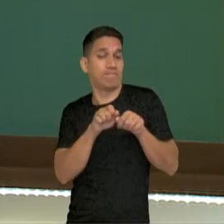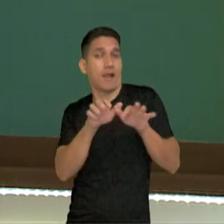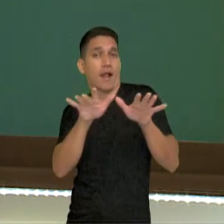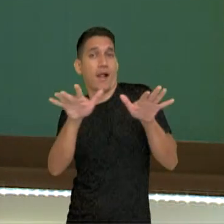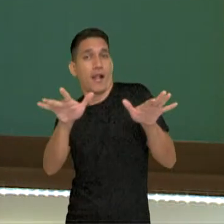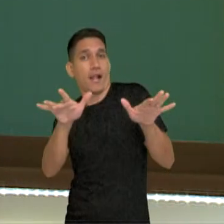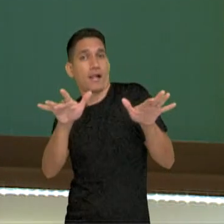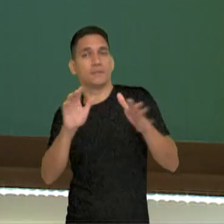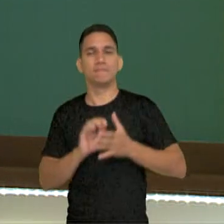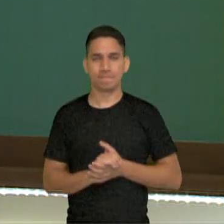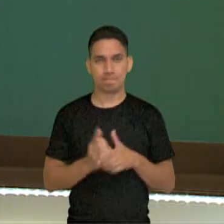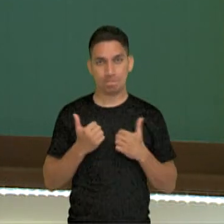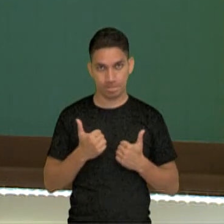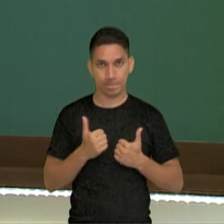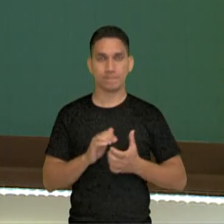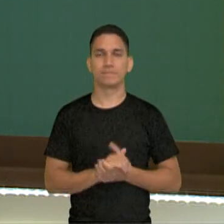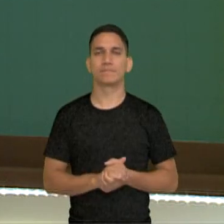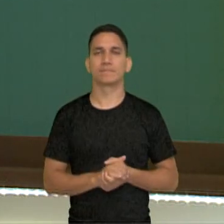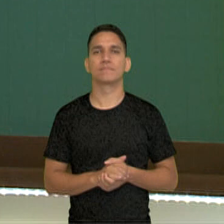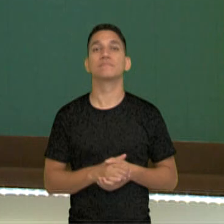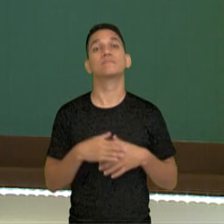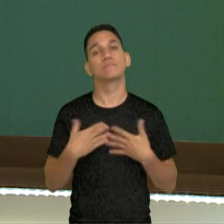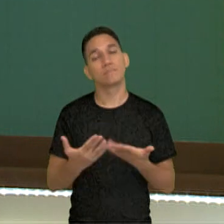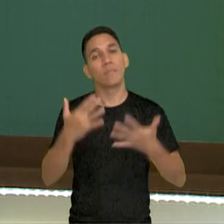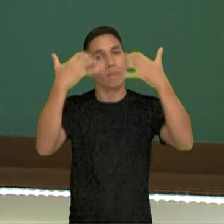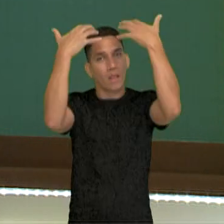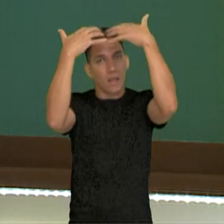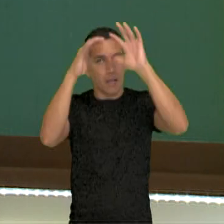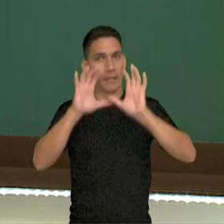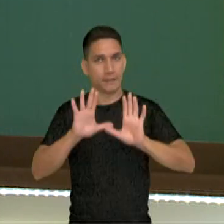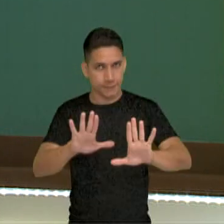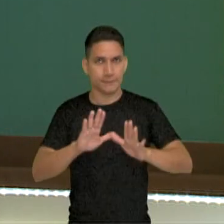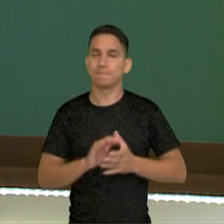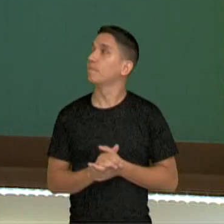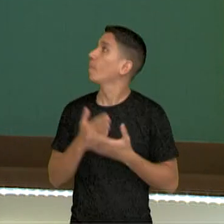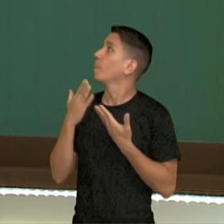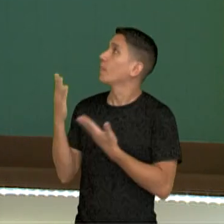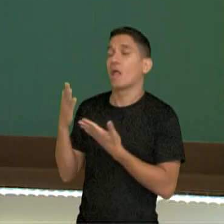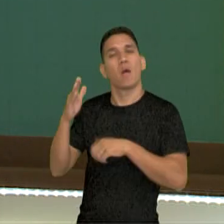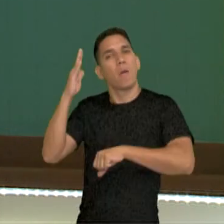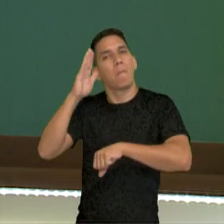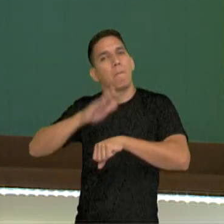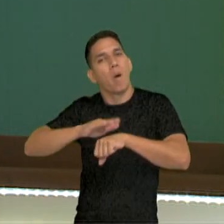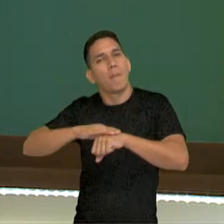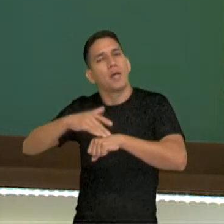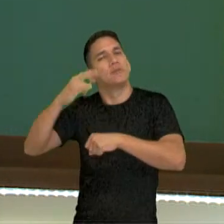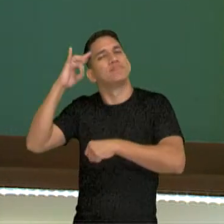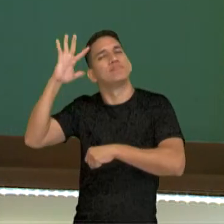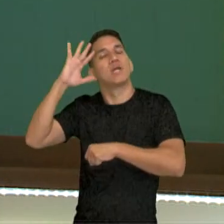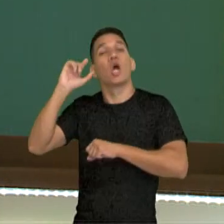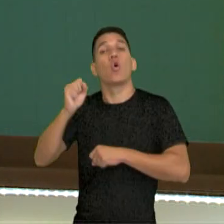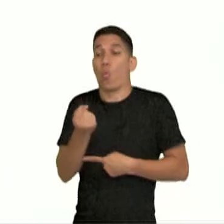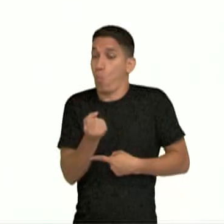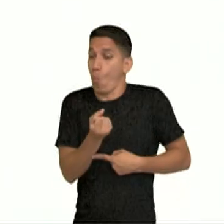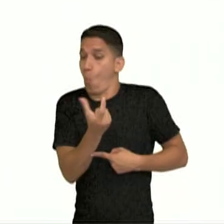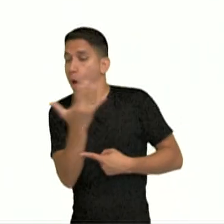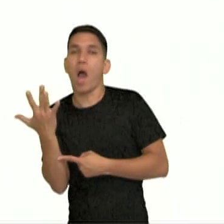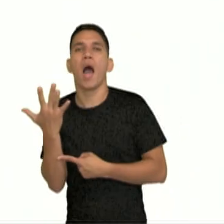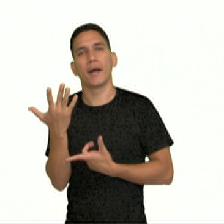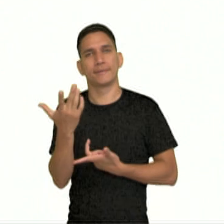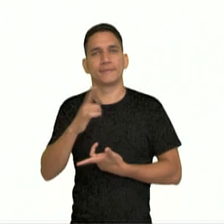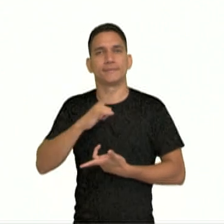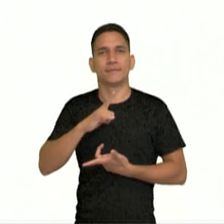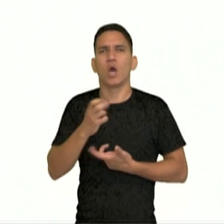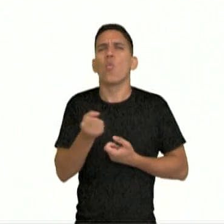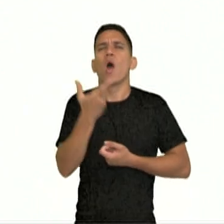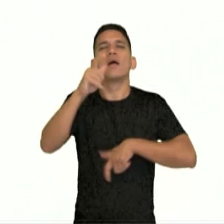da população, certo? Então, pensando nesse sentido. E aí, quando eu penso em distribuição em termos quantitativos, né? Quantidade